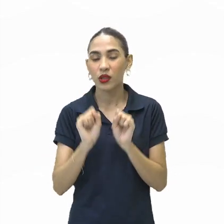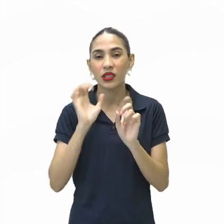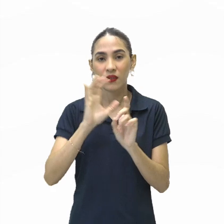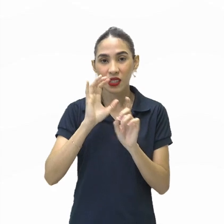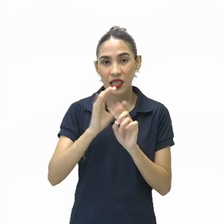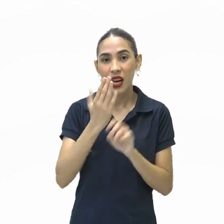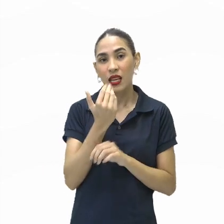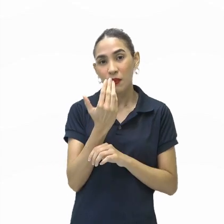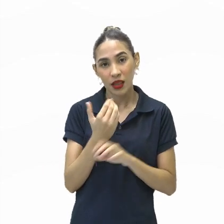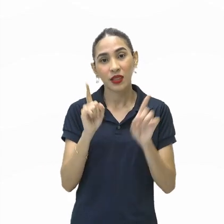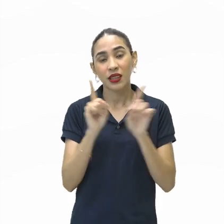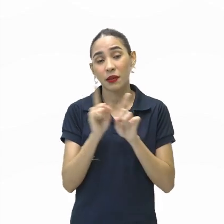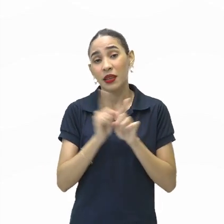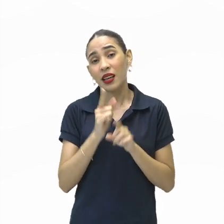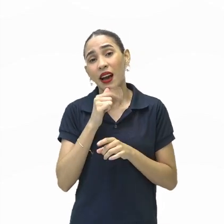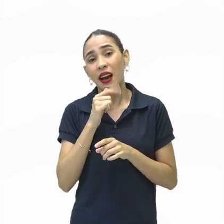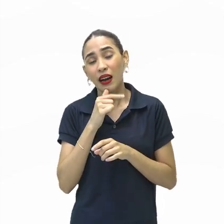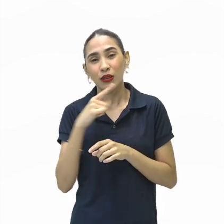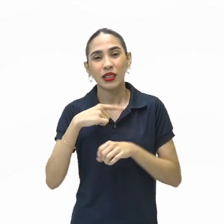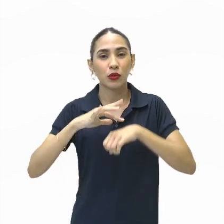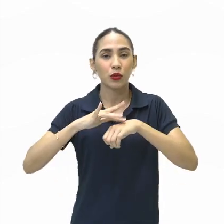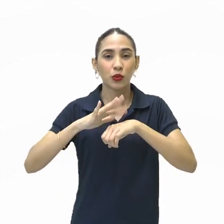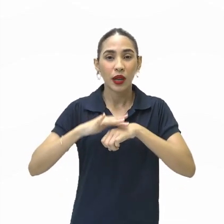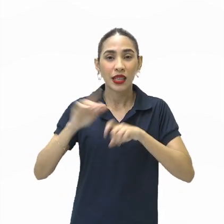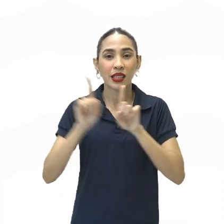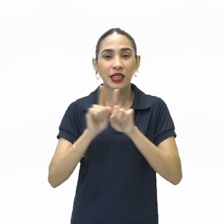alimentos e a água, causando doenças